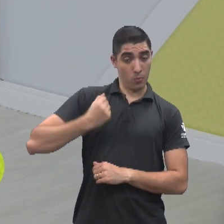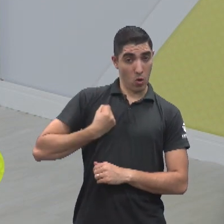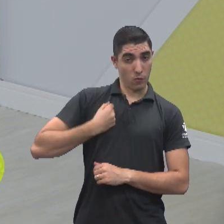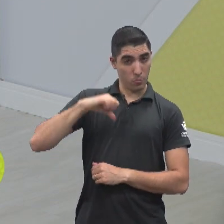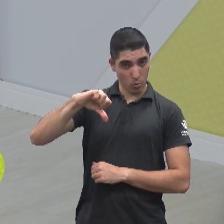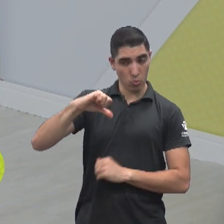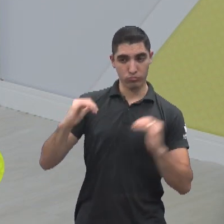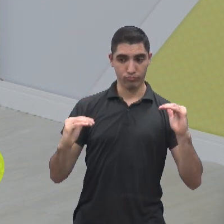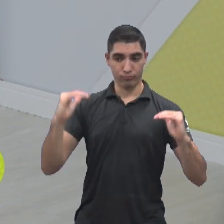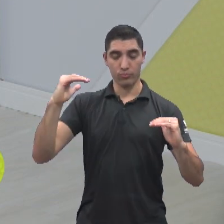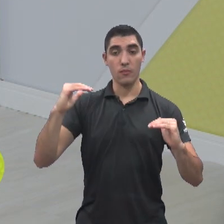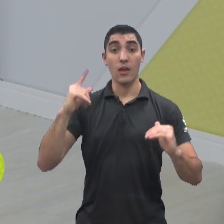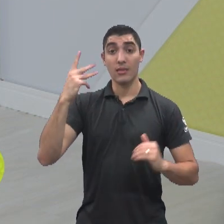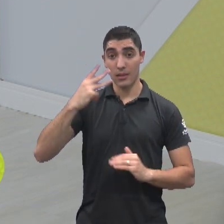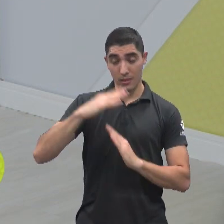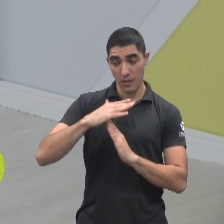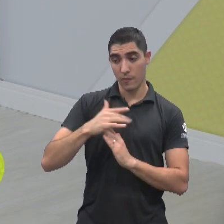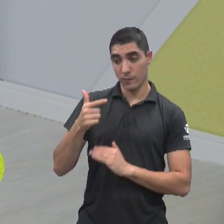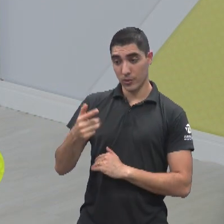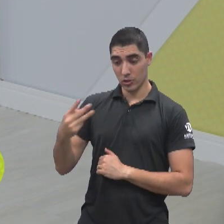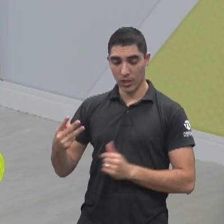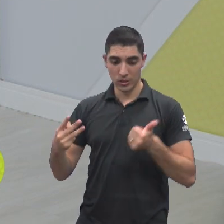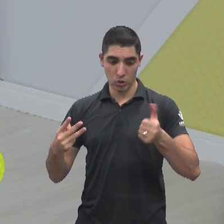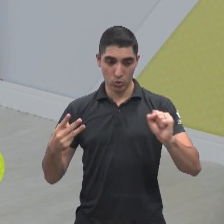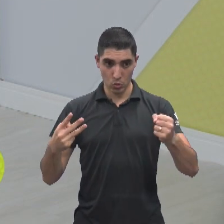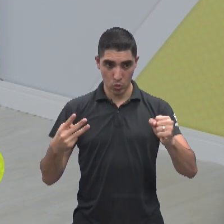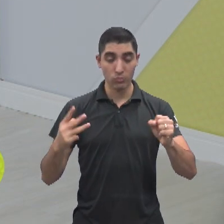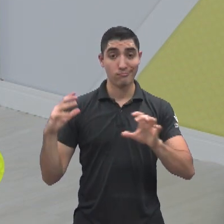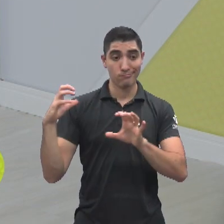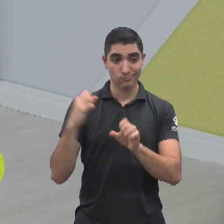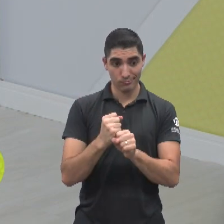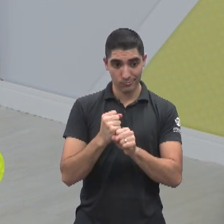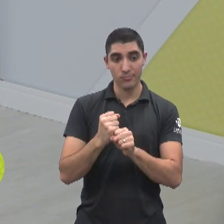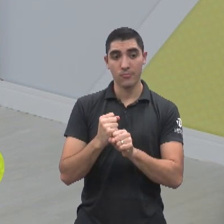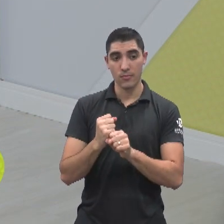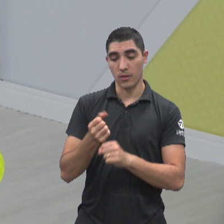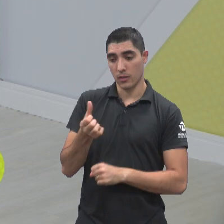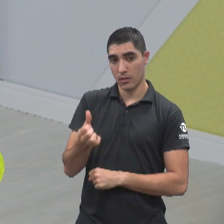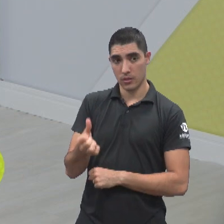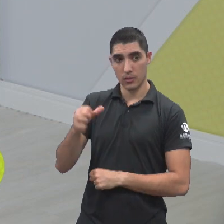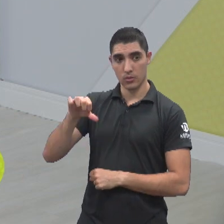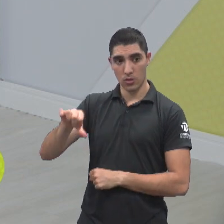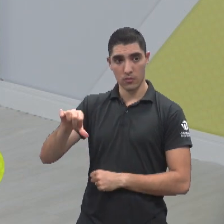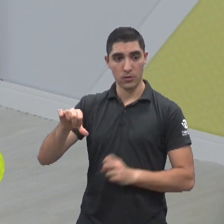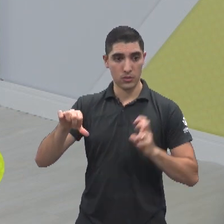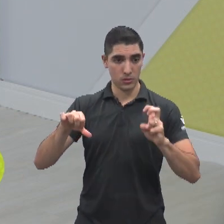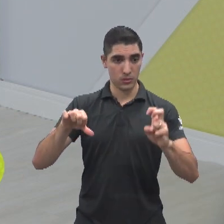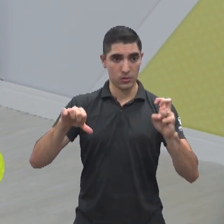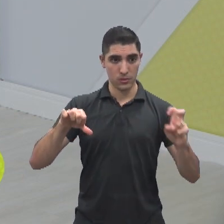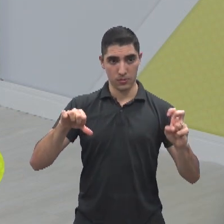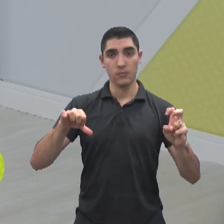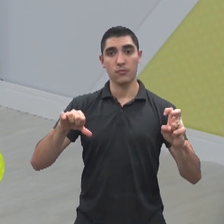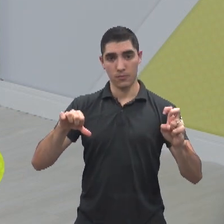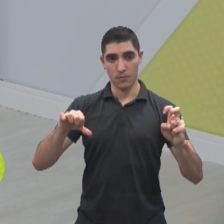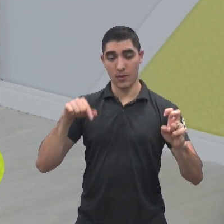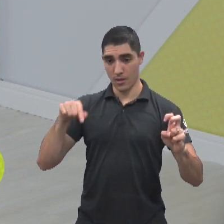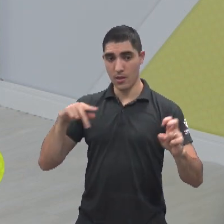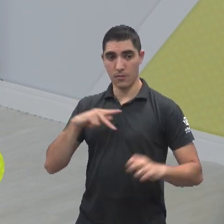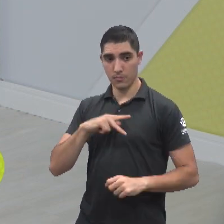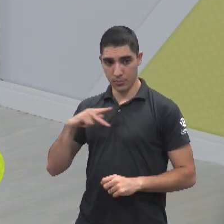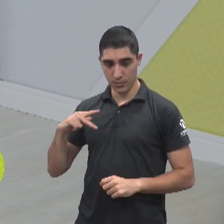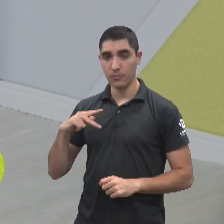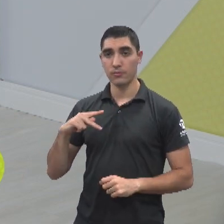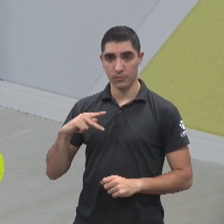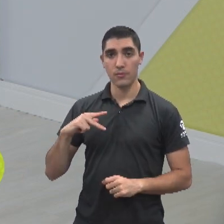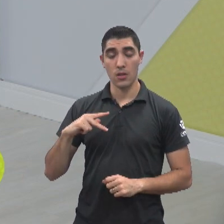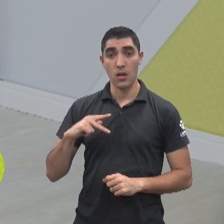vitória do Pinheiros, 23-18. O jogo foi para os últimos 10 minutos, com 69-55 para o time pinheirense, 14 de vantagem. Você